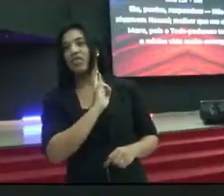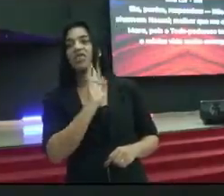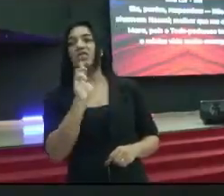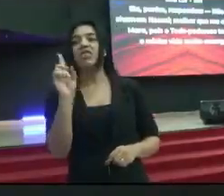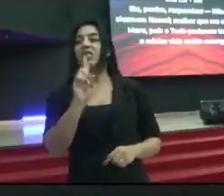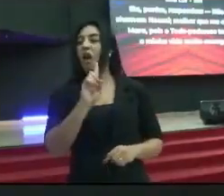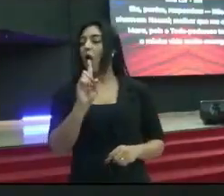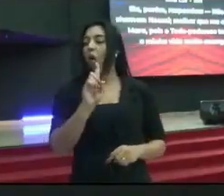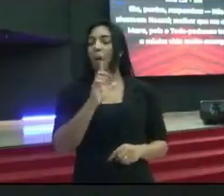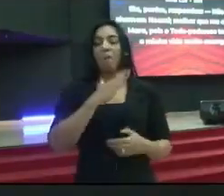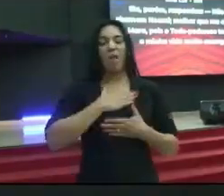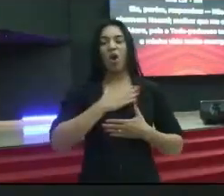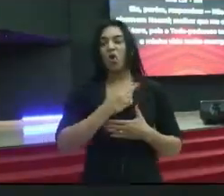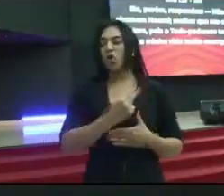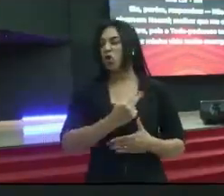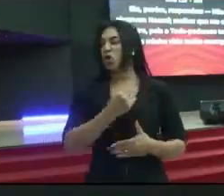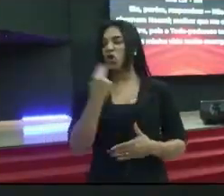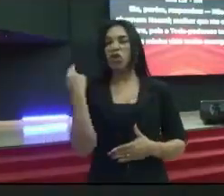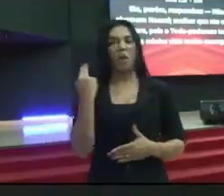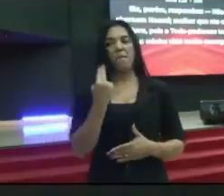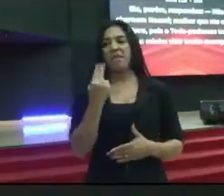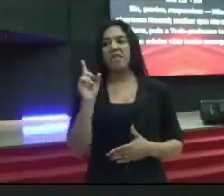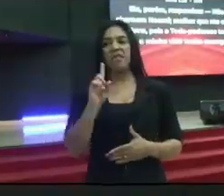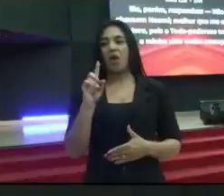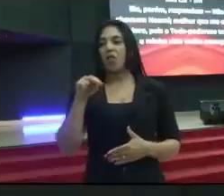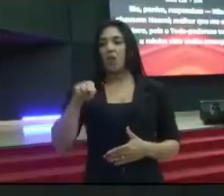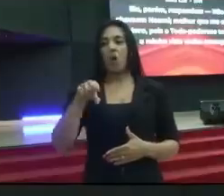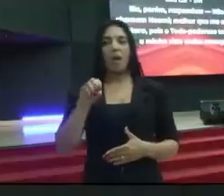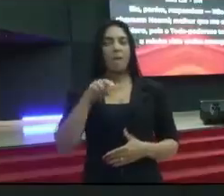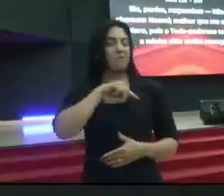não me chamem Noemi.